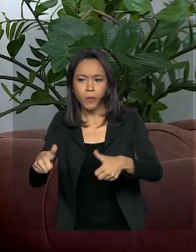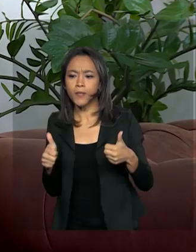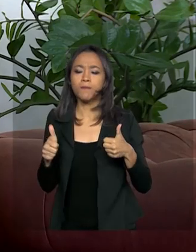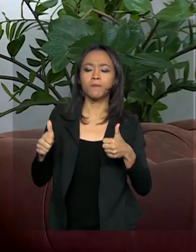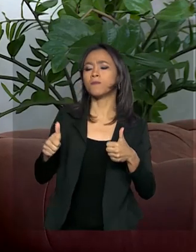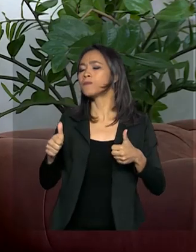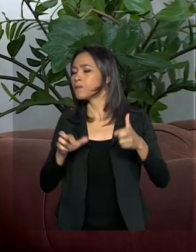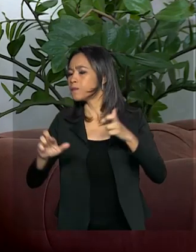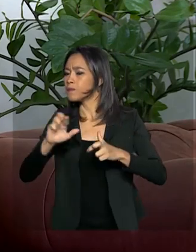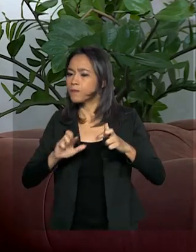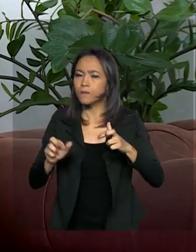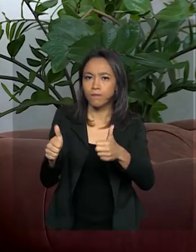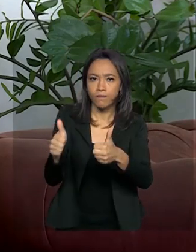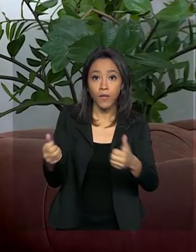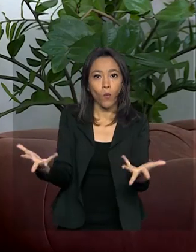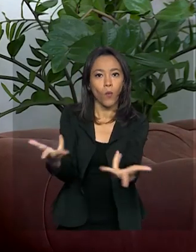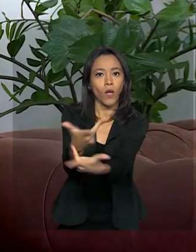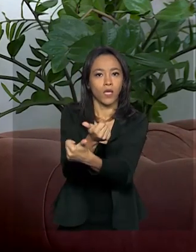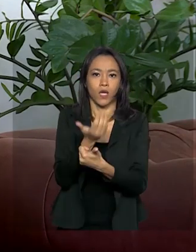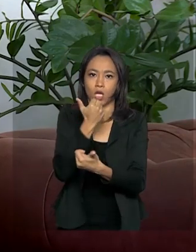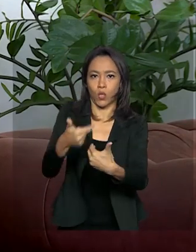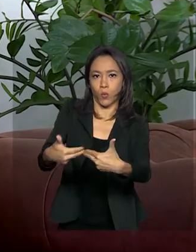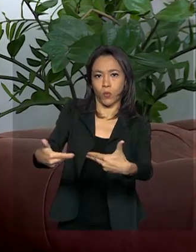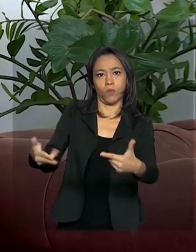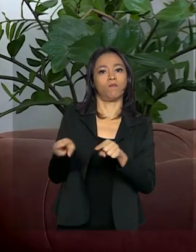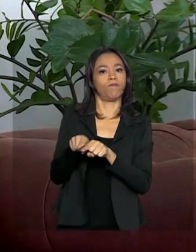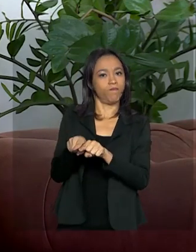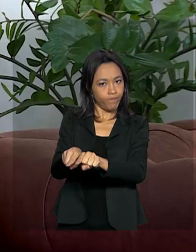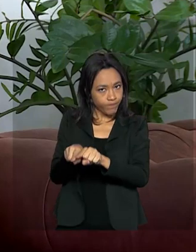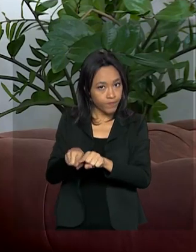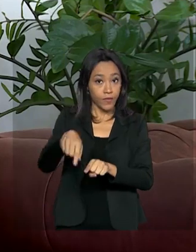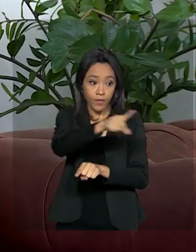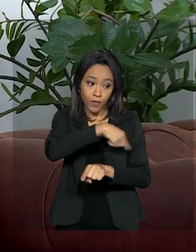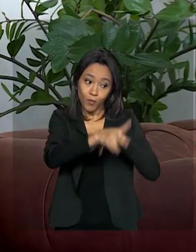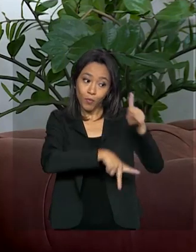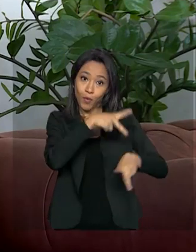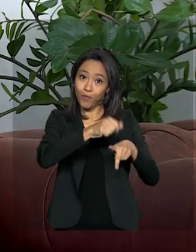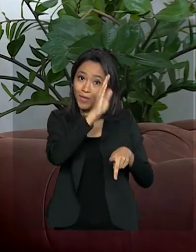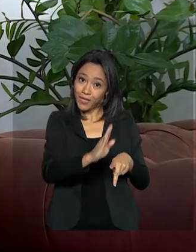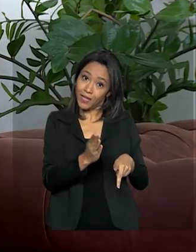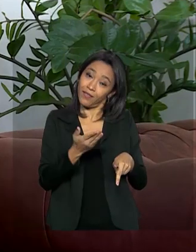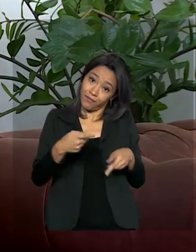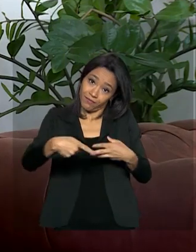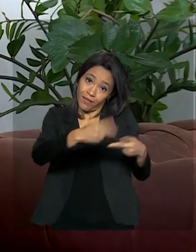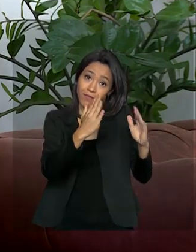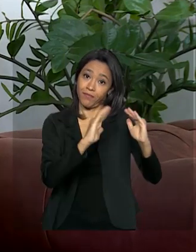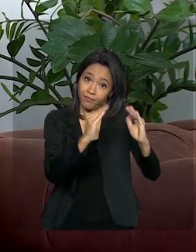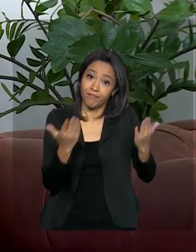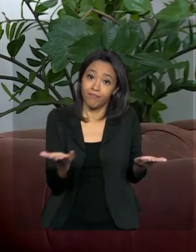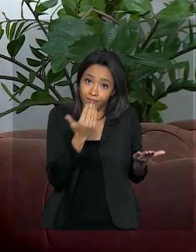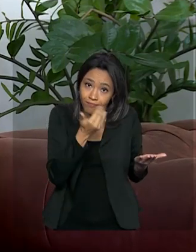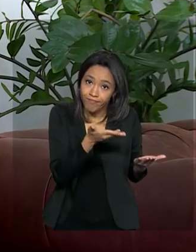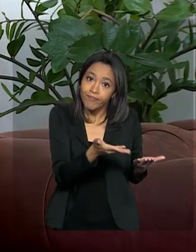essa vigilância da qualidade dos produtos que os brasileiros têm na sua mesa e também